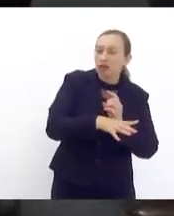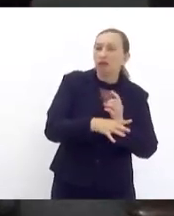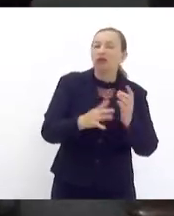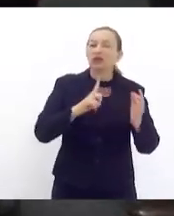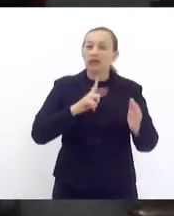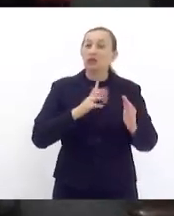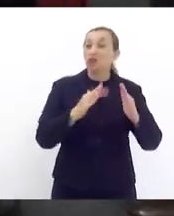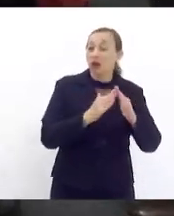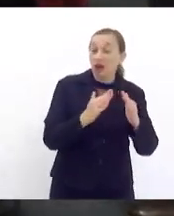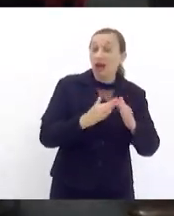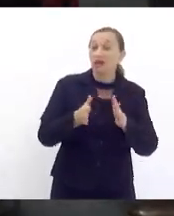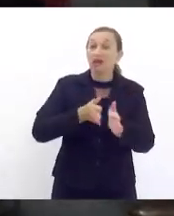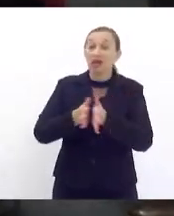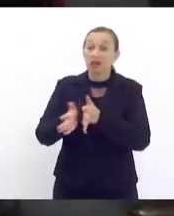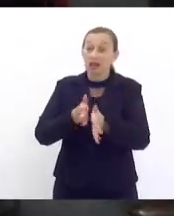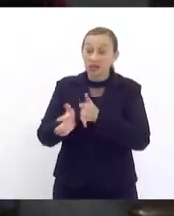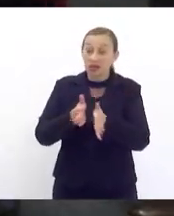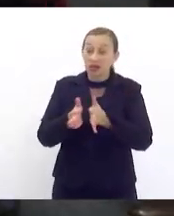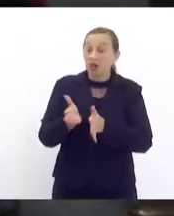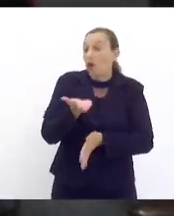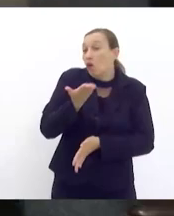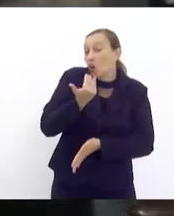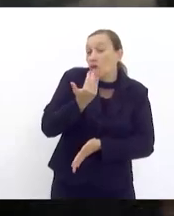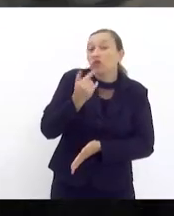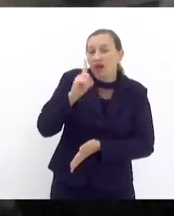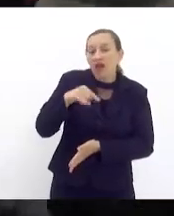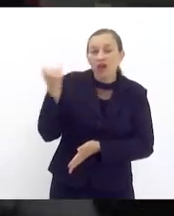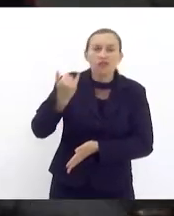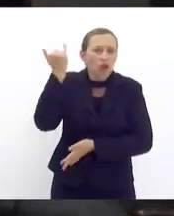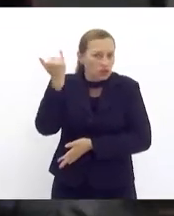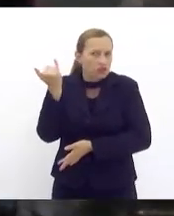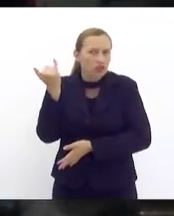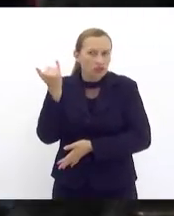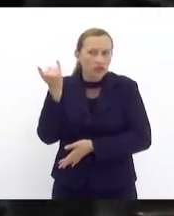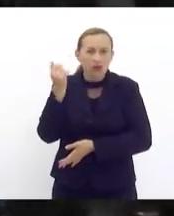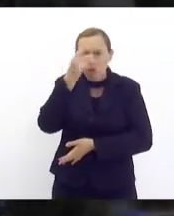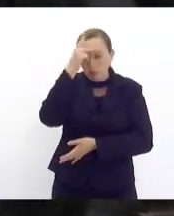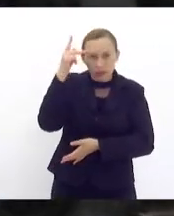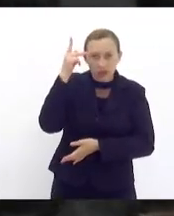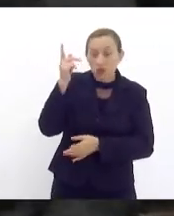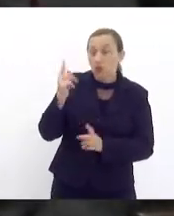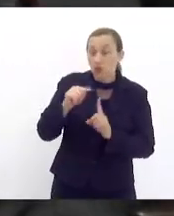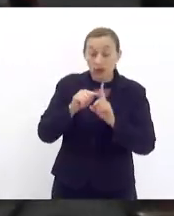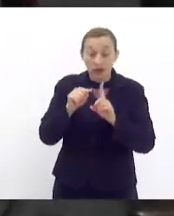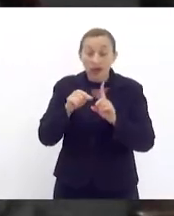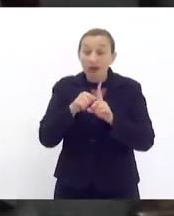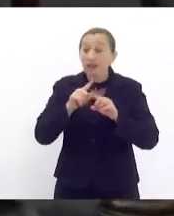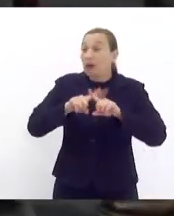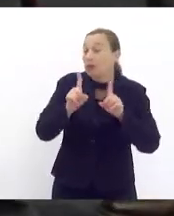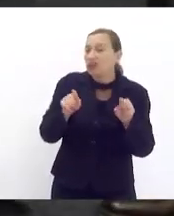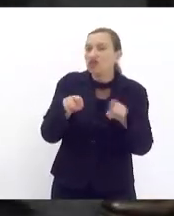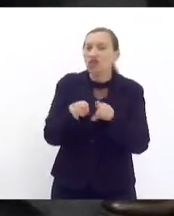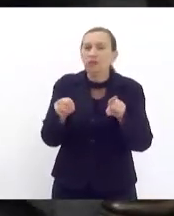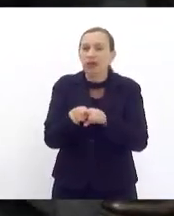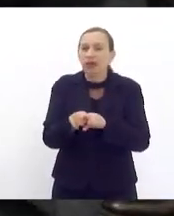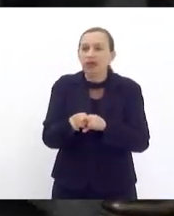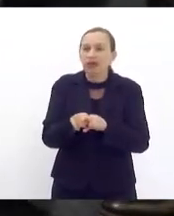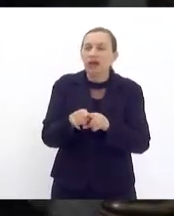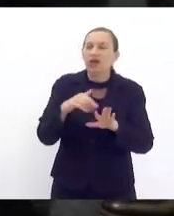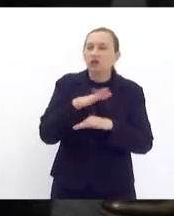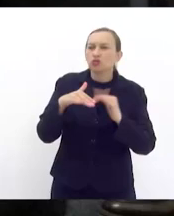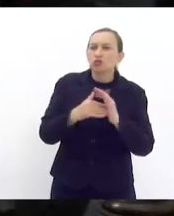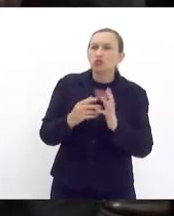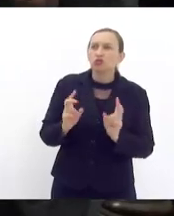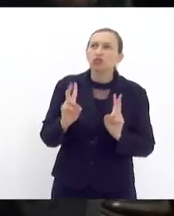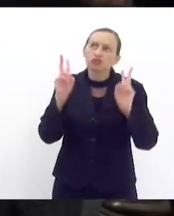uma casa ter acesso a uma nutrição que é importante para para uma pessoa grávida mas também toda